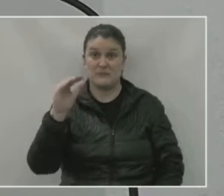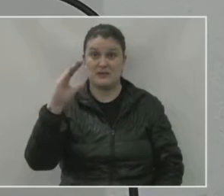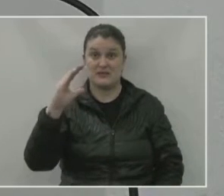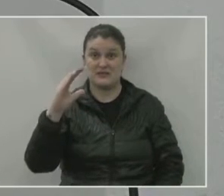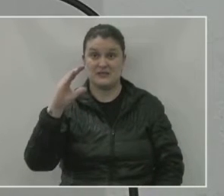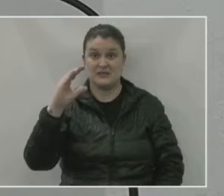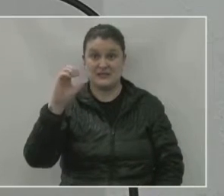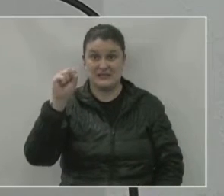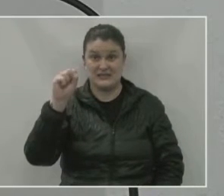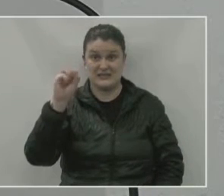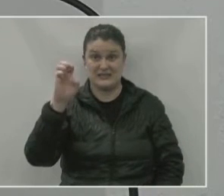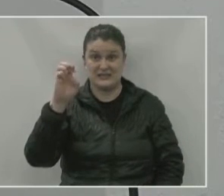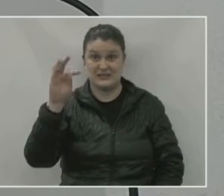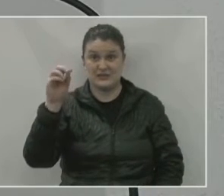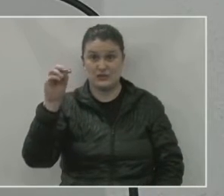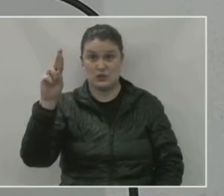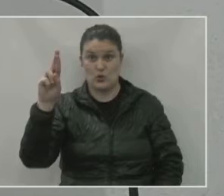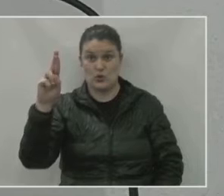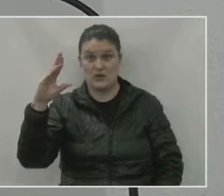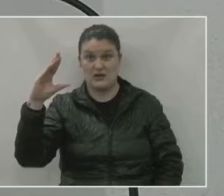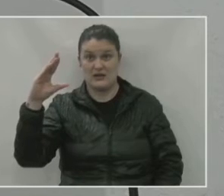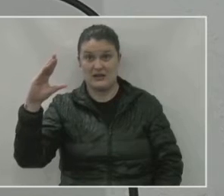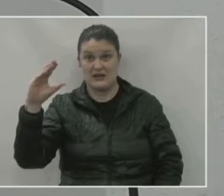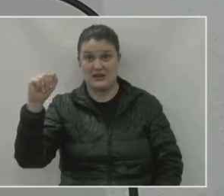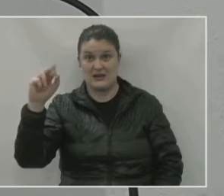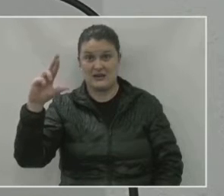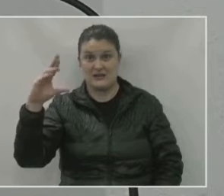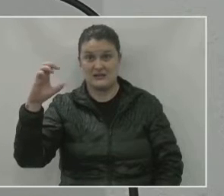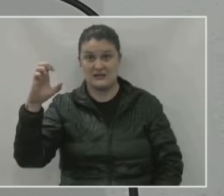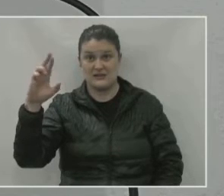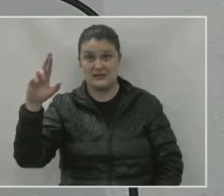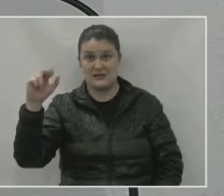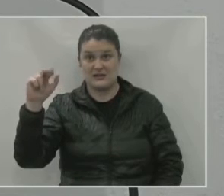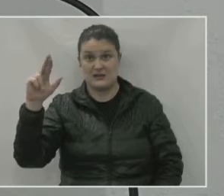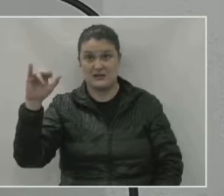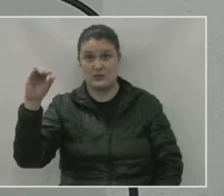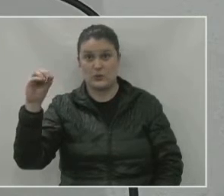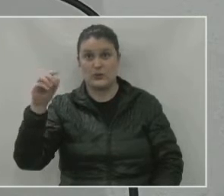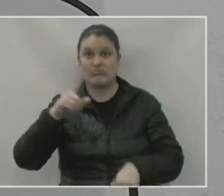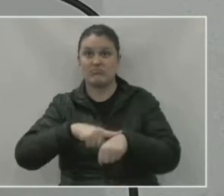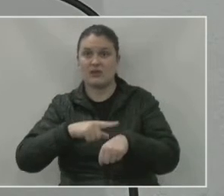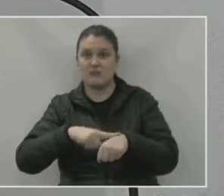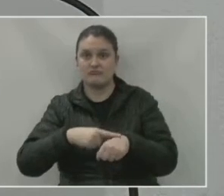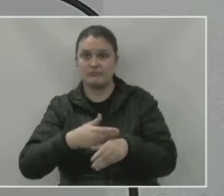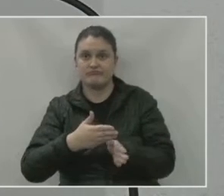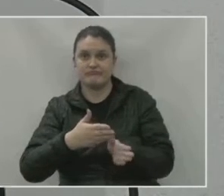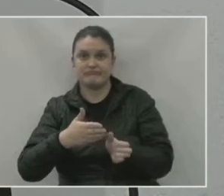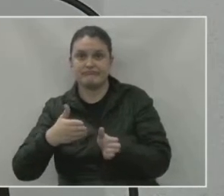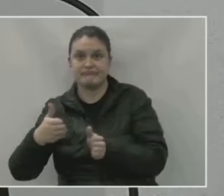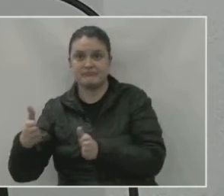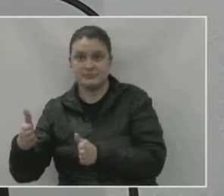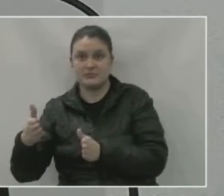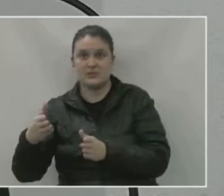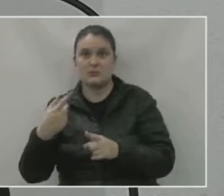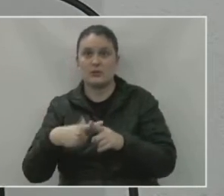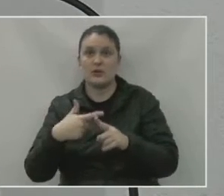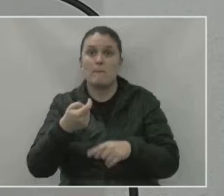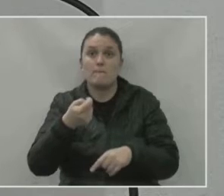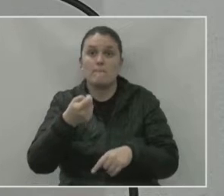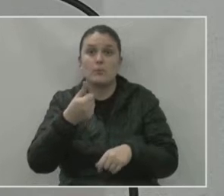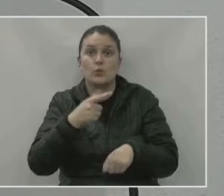que é o setor de carceragem temporária, ela não é um presídio. Ela abriga presos provisórios,